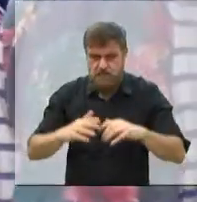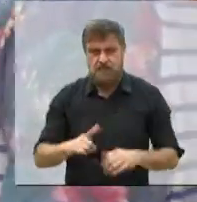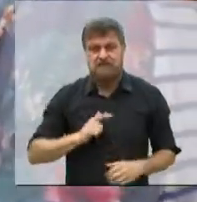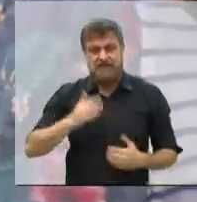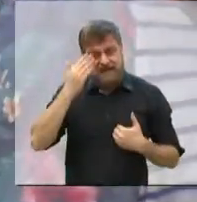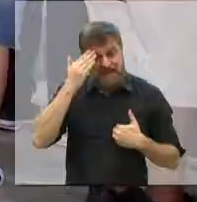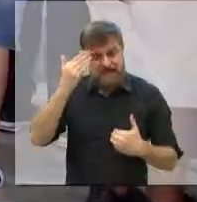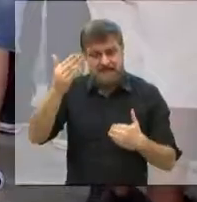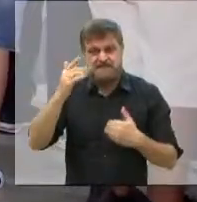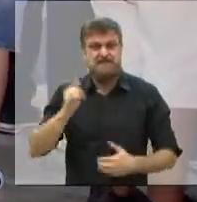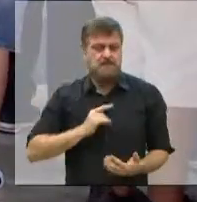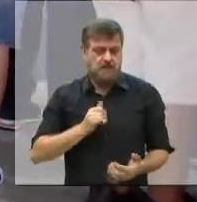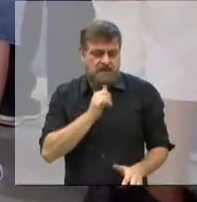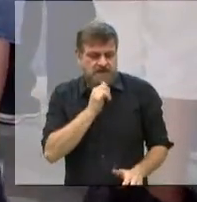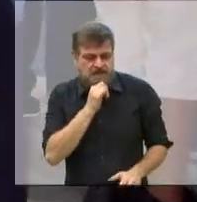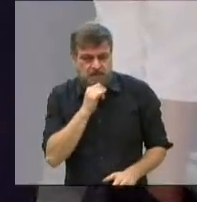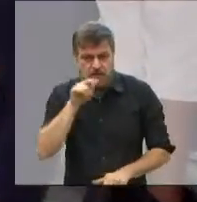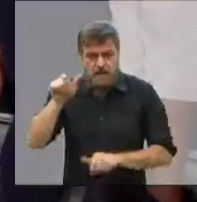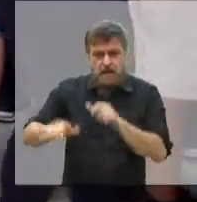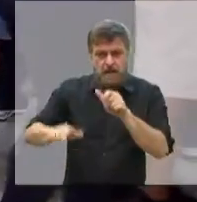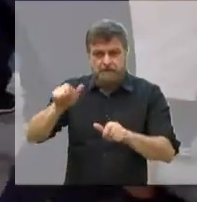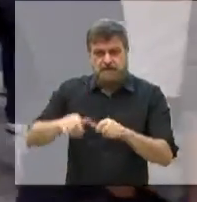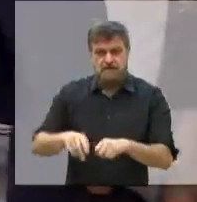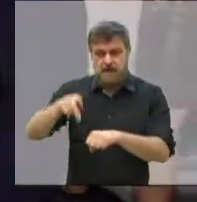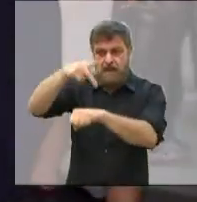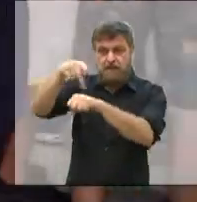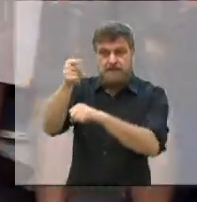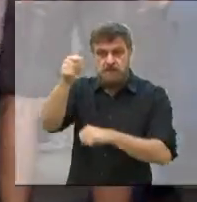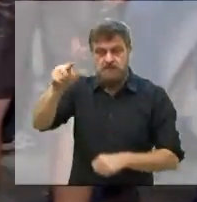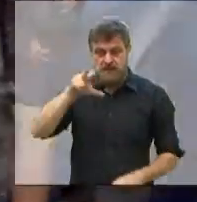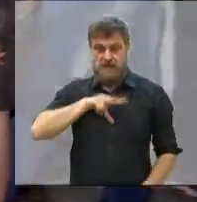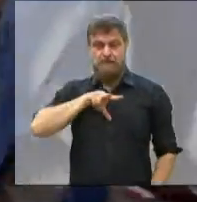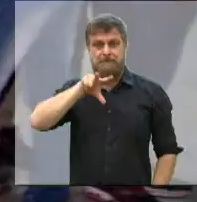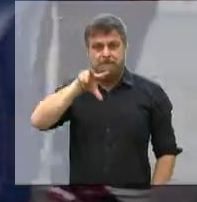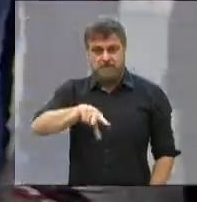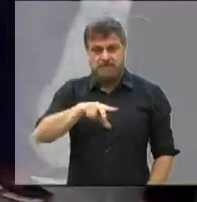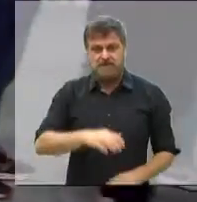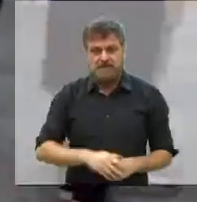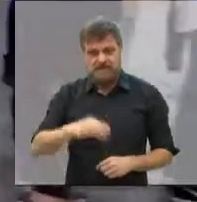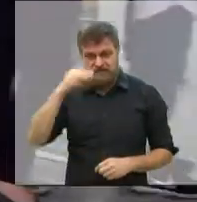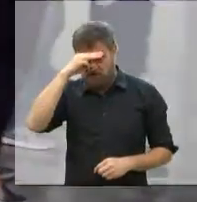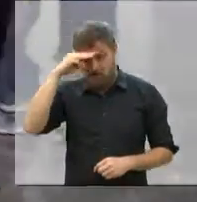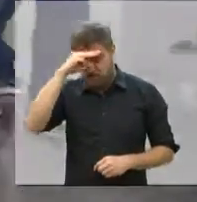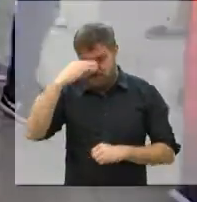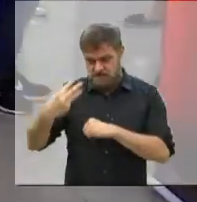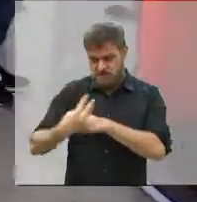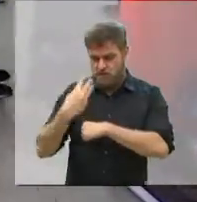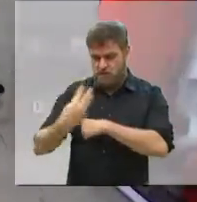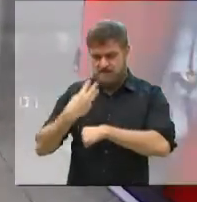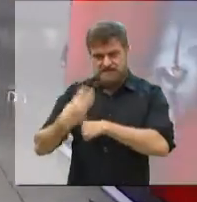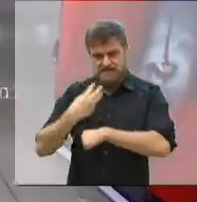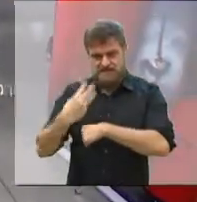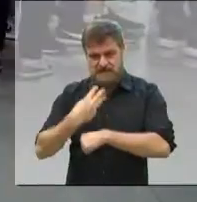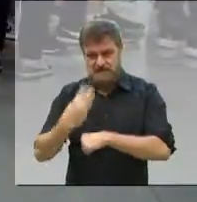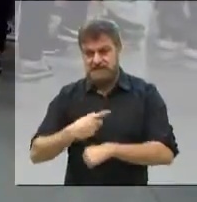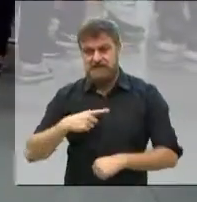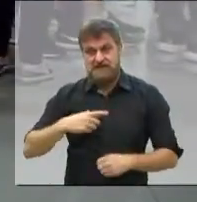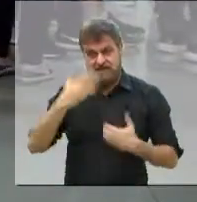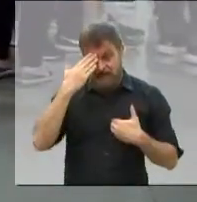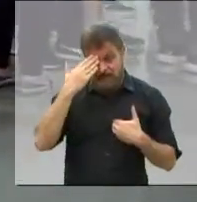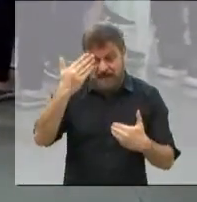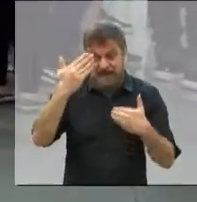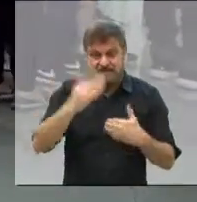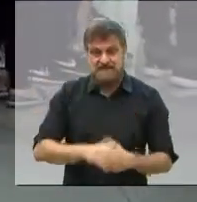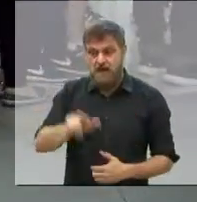ter uma ideia, pessoas para fora do país, Portugal, Maurício recebeu um agradecimento